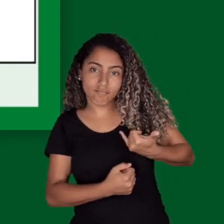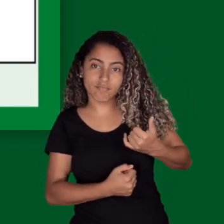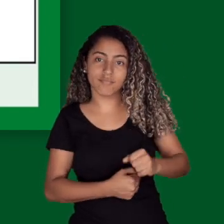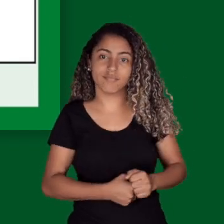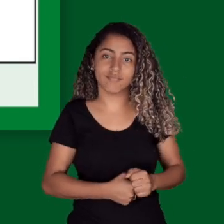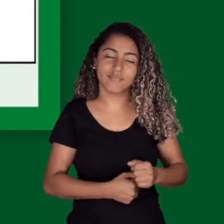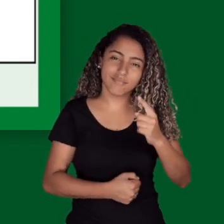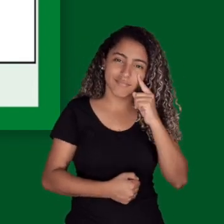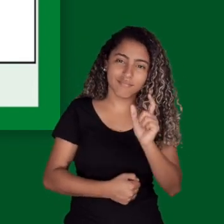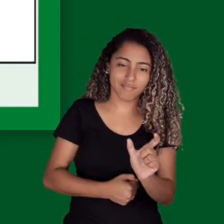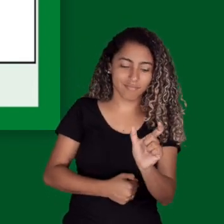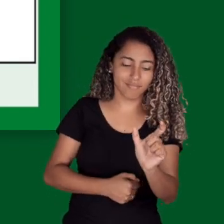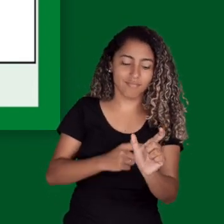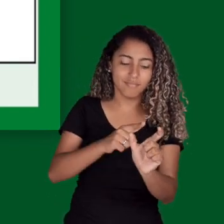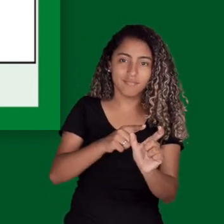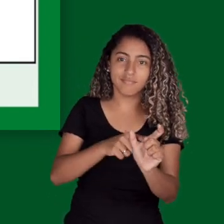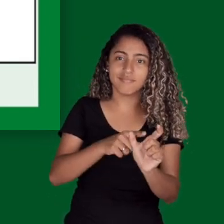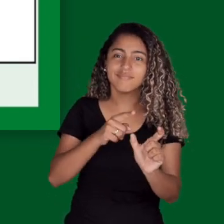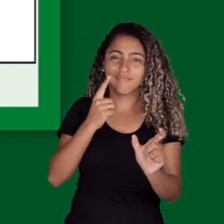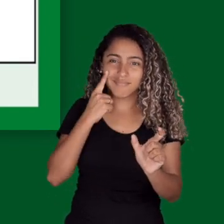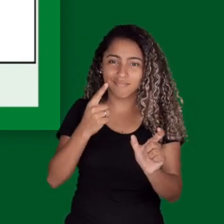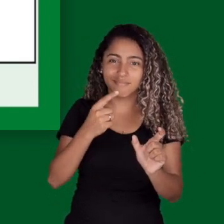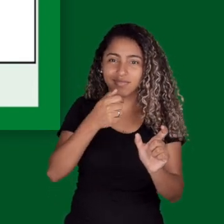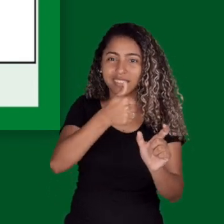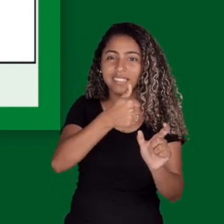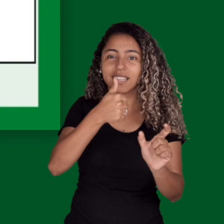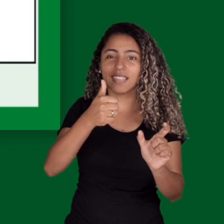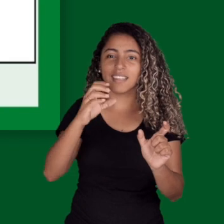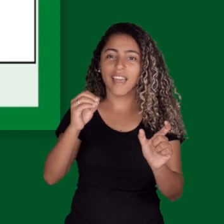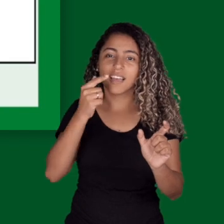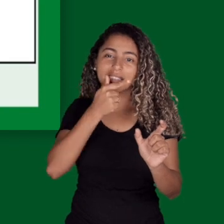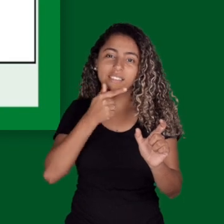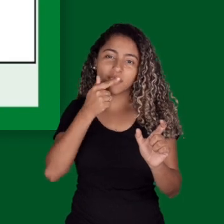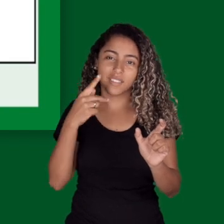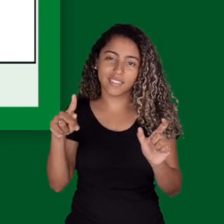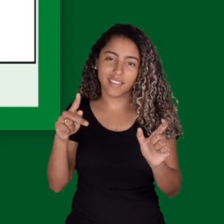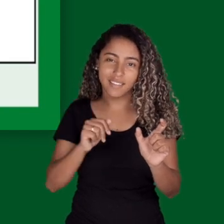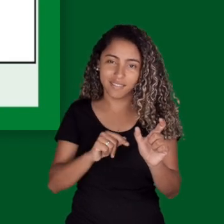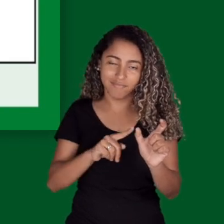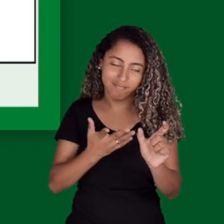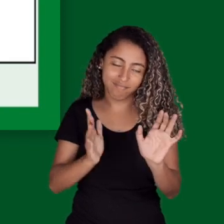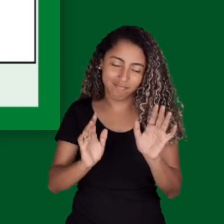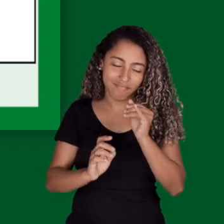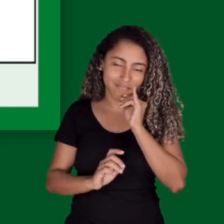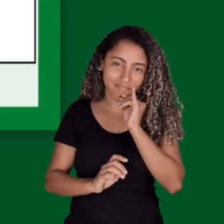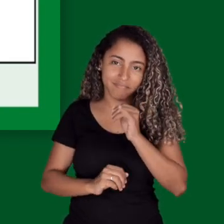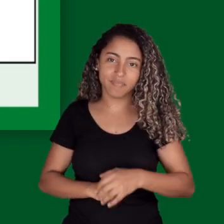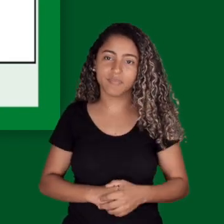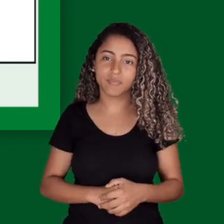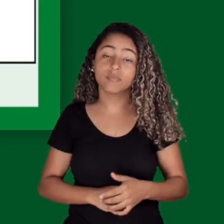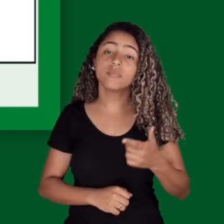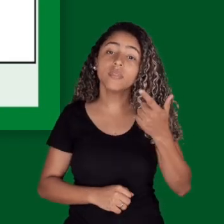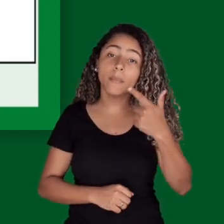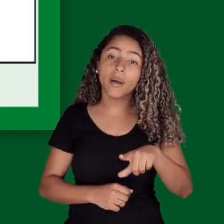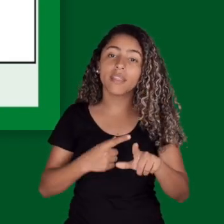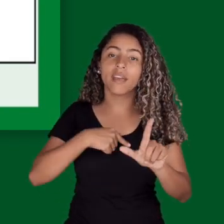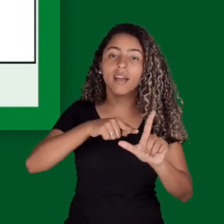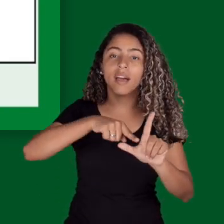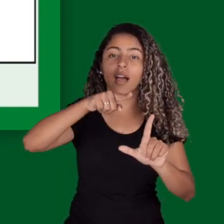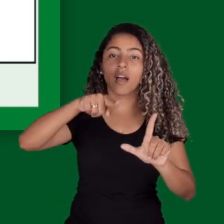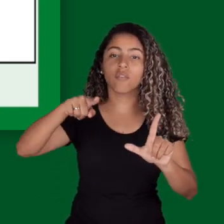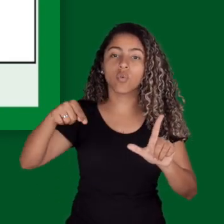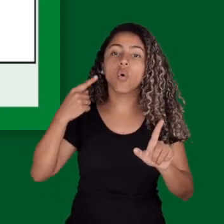numérico, e aí no leitor vocês estão vendo que a glicose do paciente está 110. A gente vai ter o gráfico